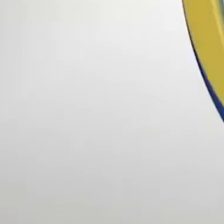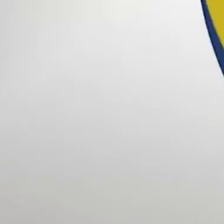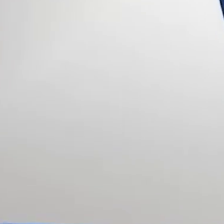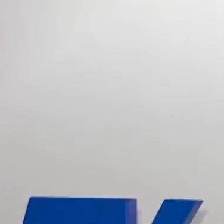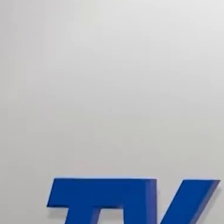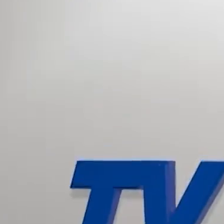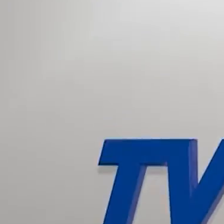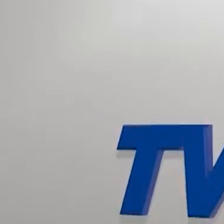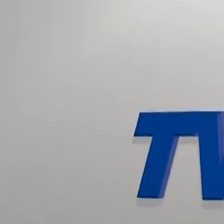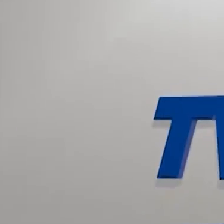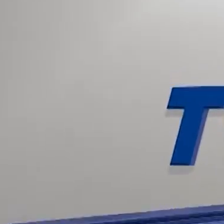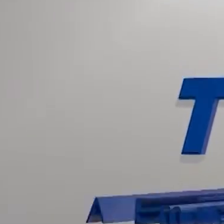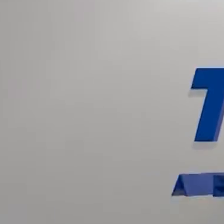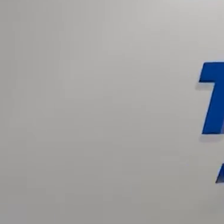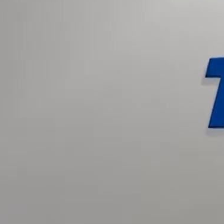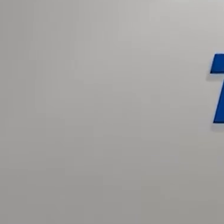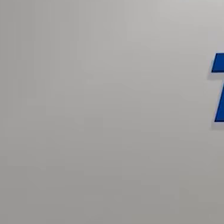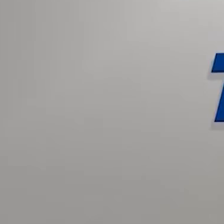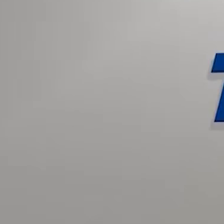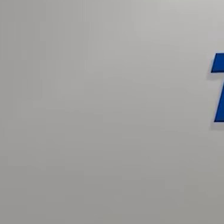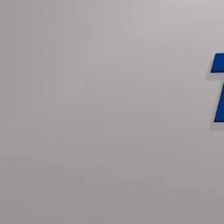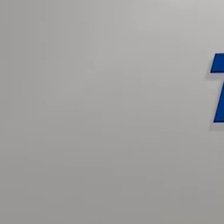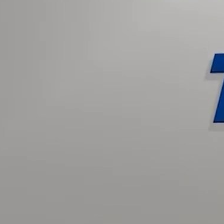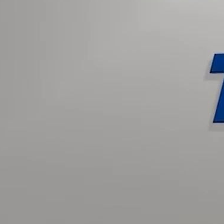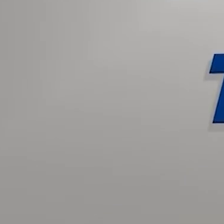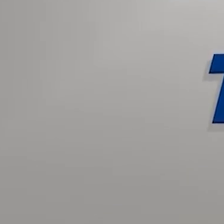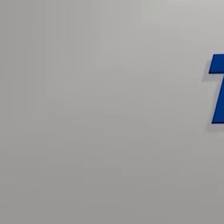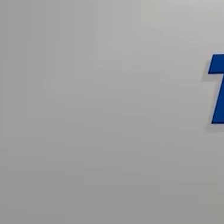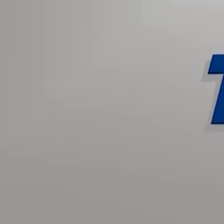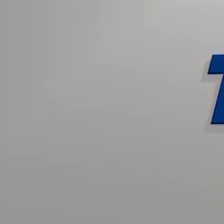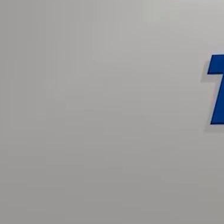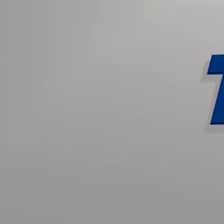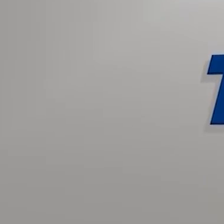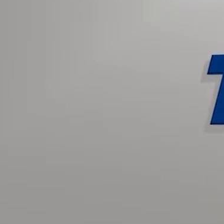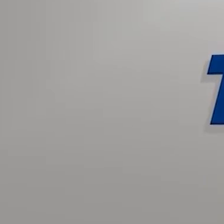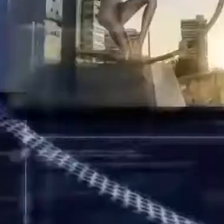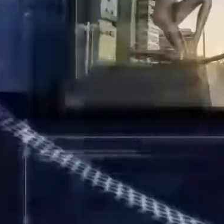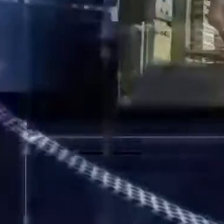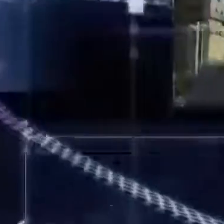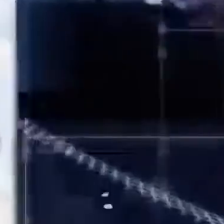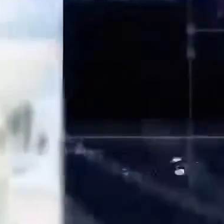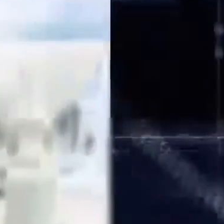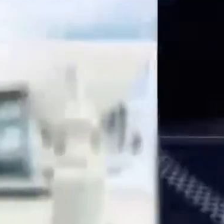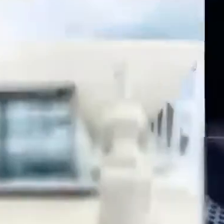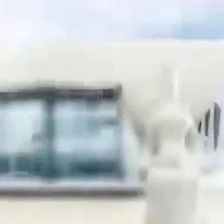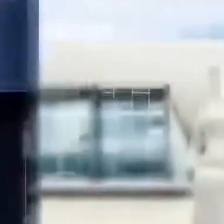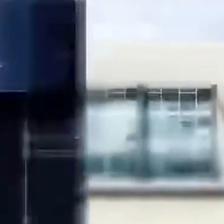TV Fortaleza, a emissora da Casa do Povo.